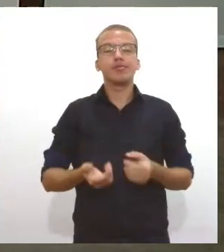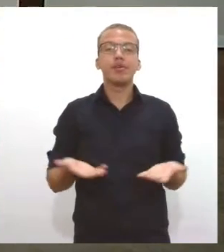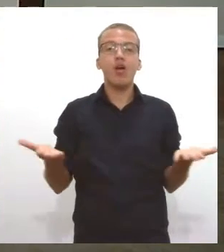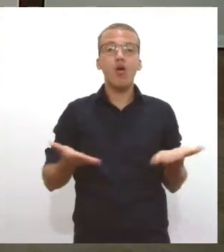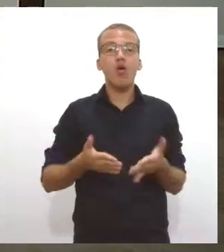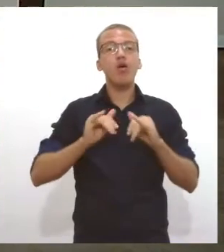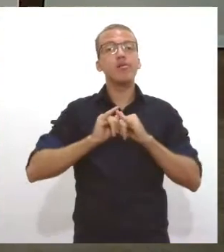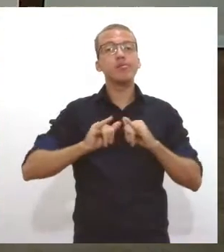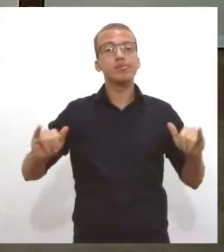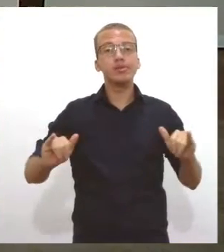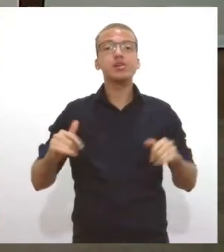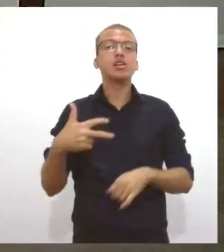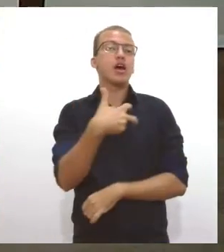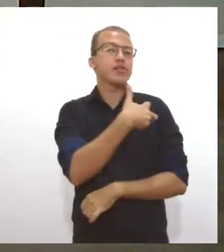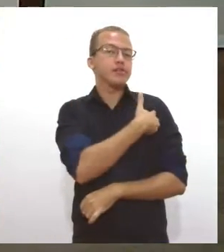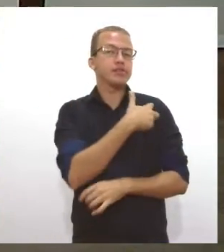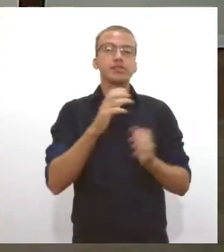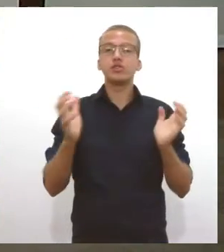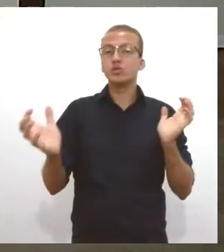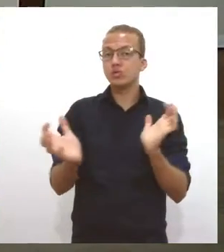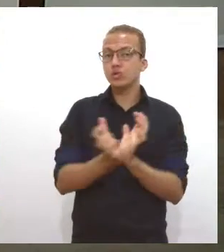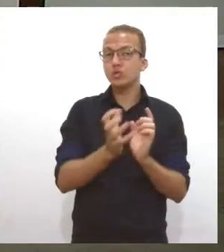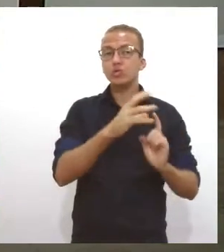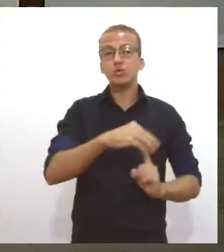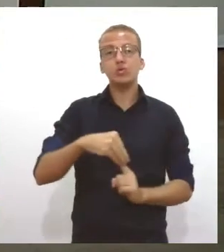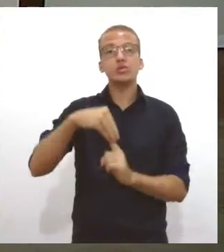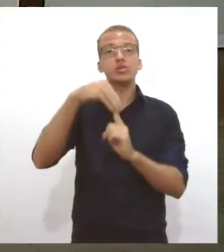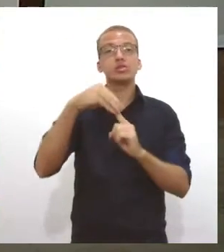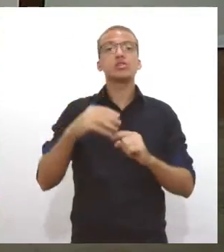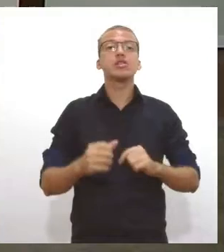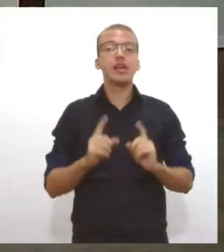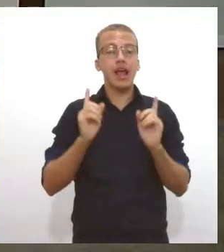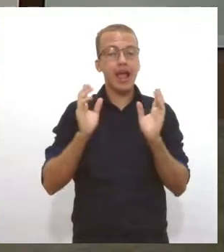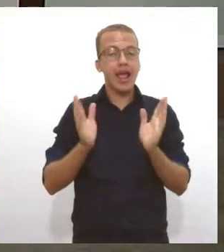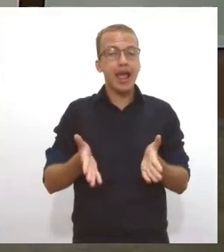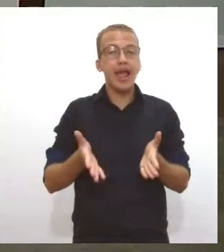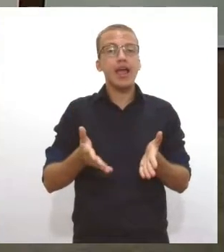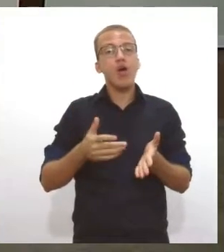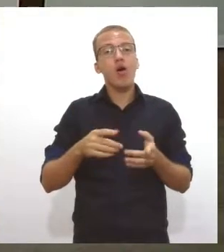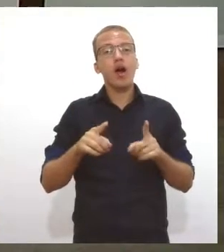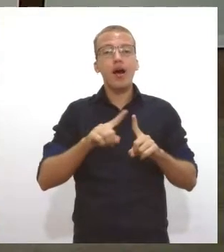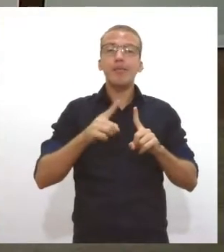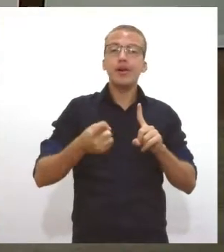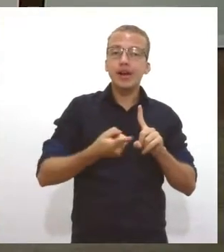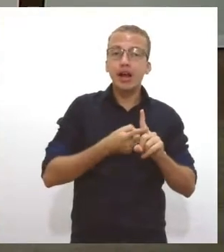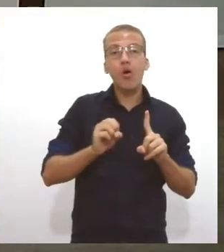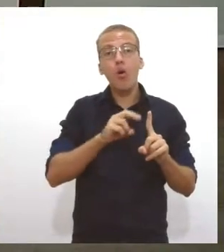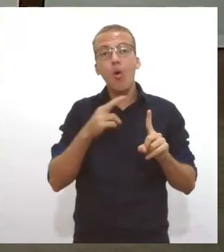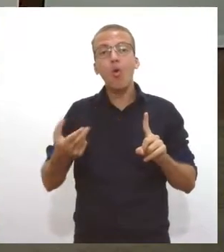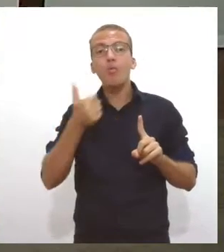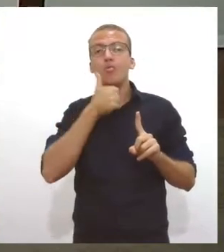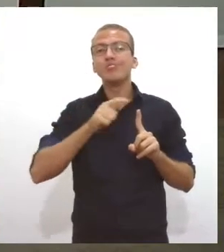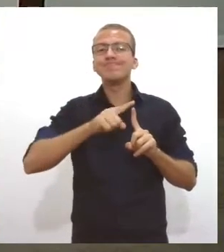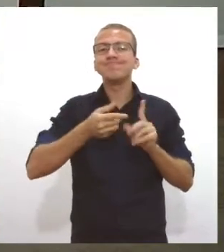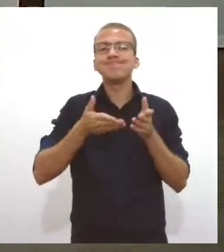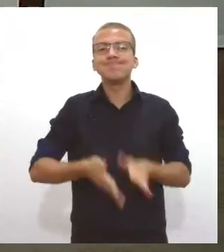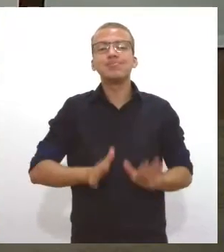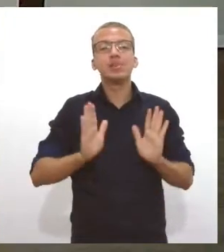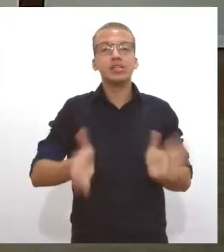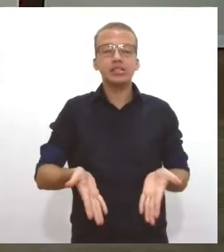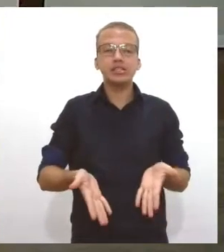né desse grupo que é Alvo do seu projeto com as grávidas e puérperas é você acredita que essas duas coisas devem